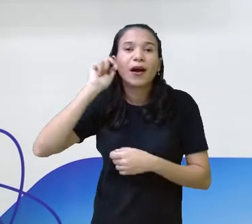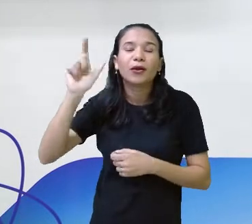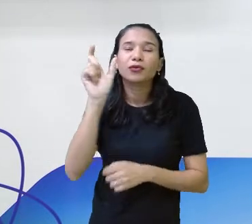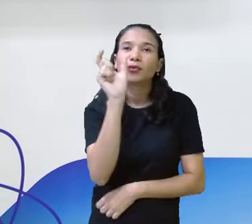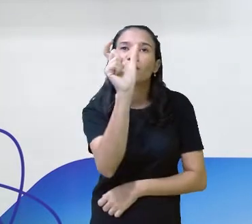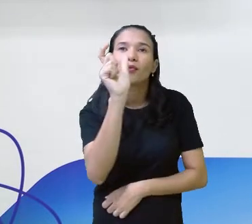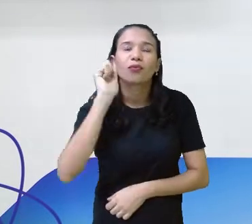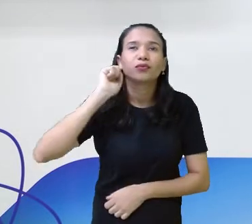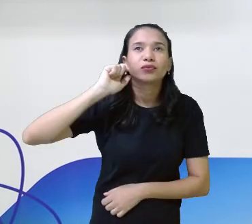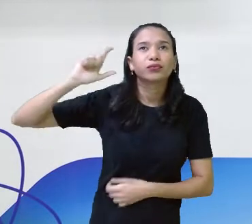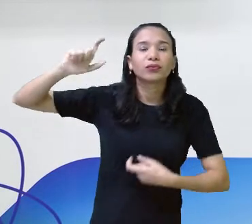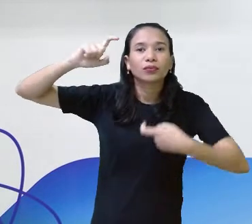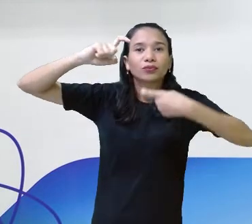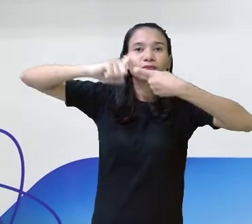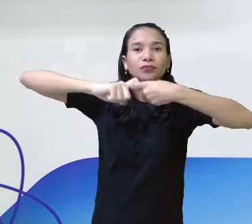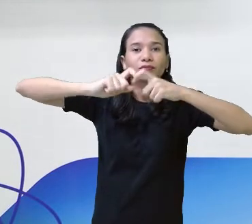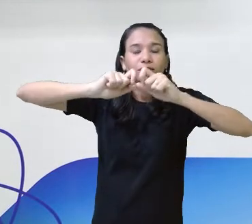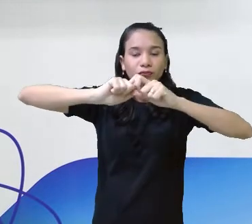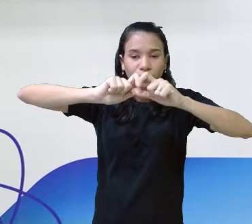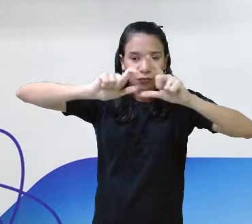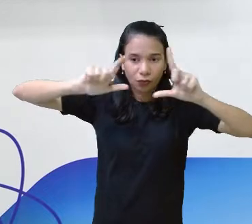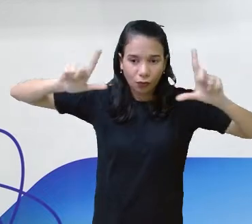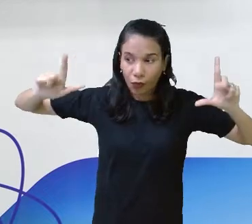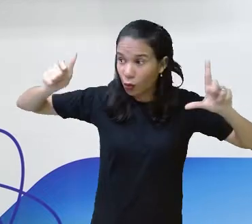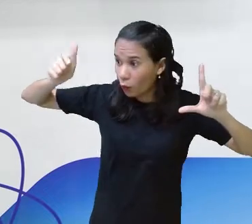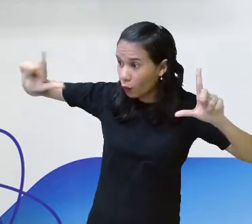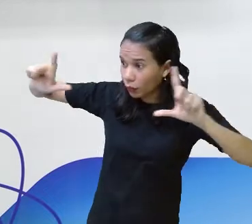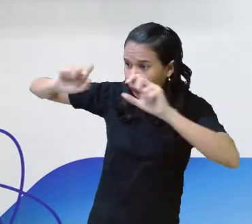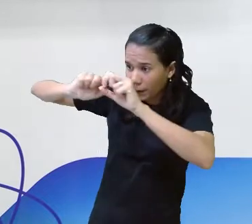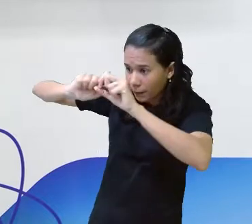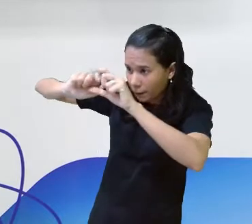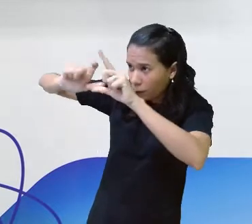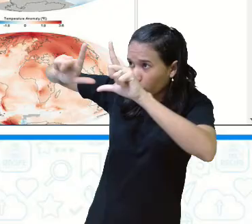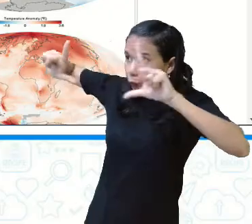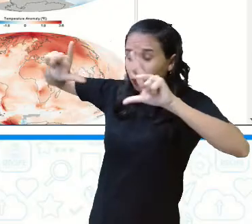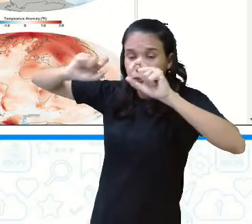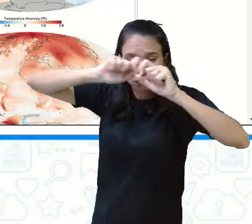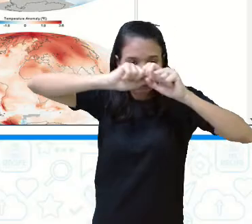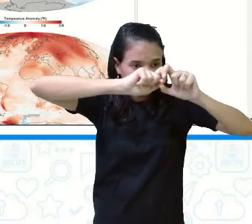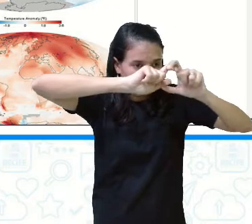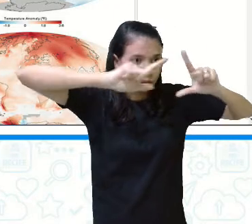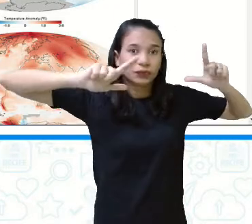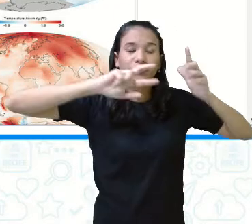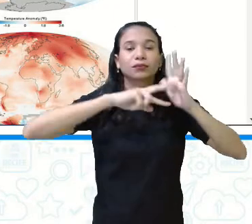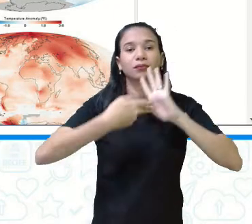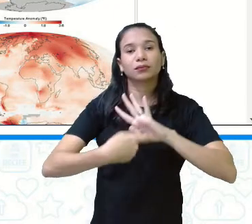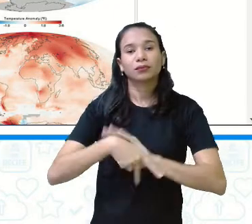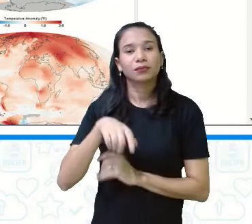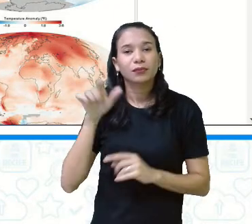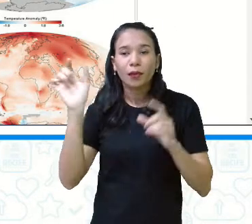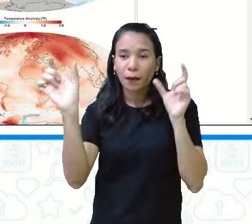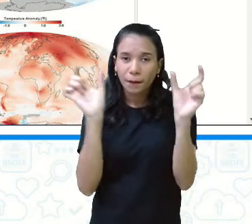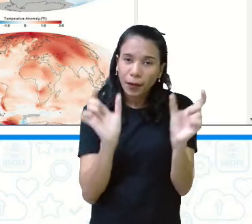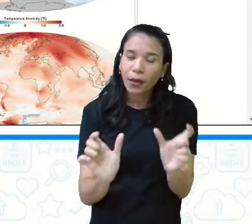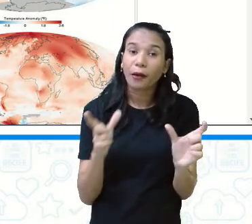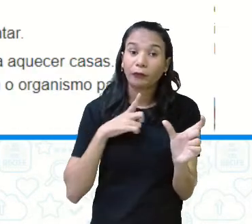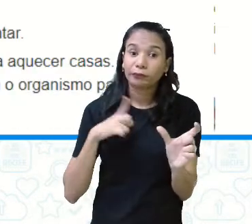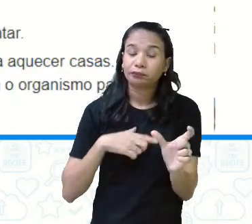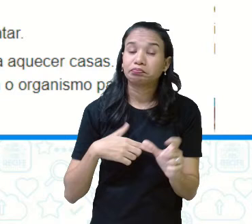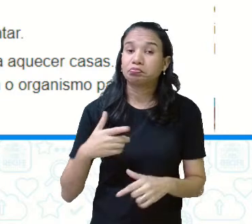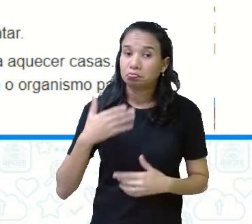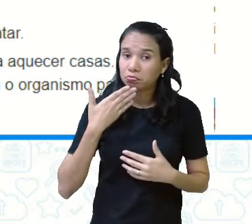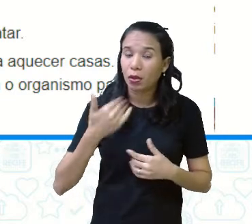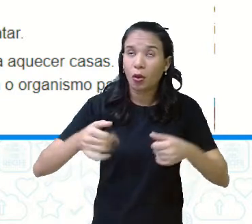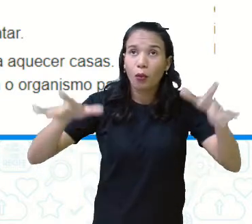aí que aparecem em azul e você vai descobrir o significado daquela palavra, vai se apropriar